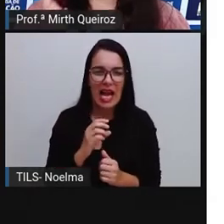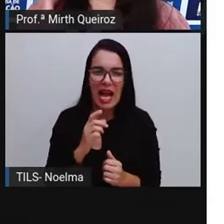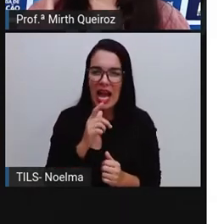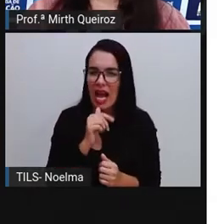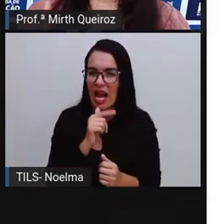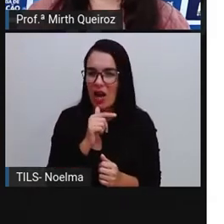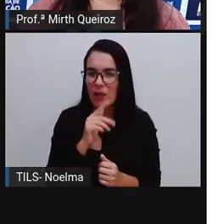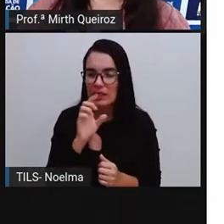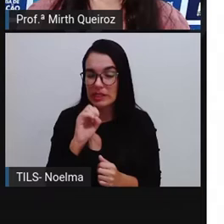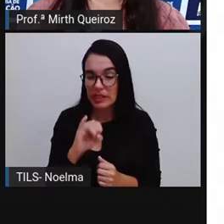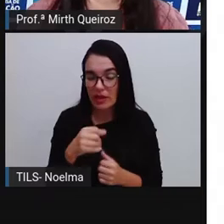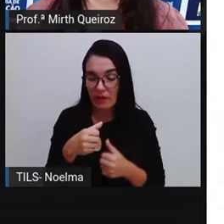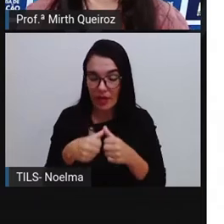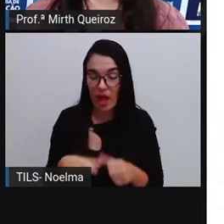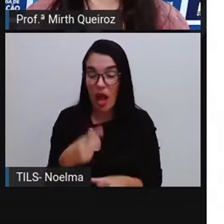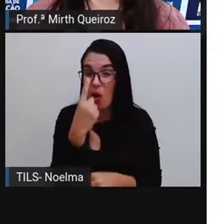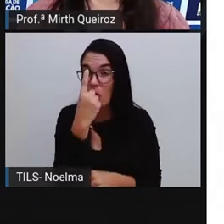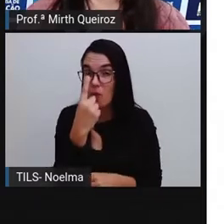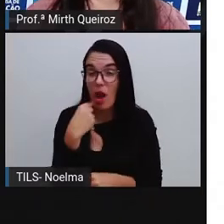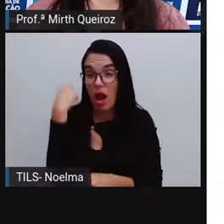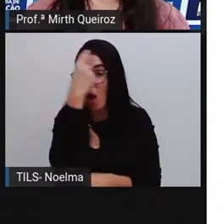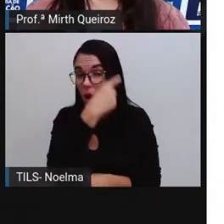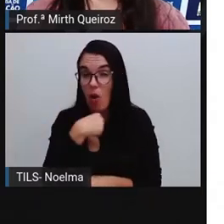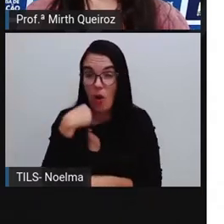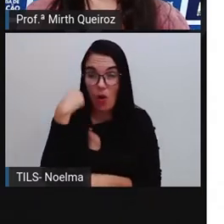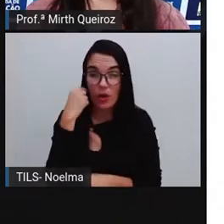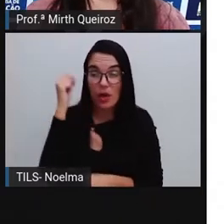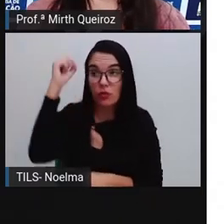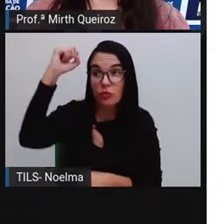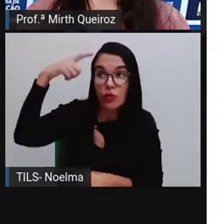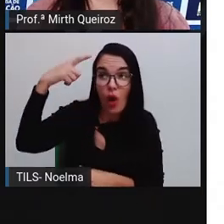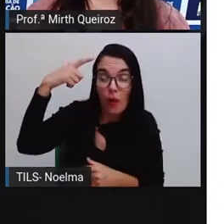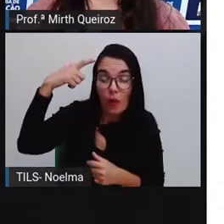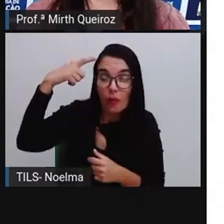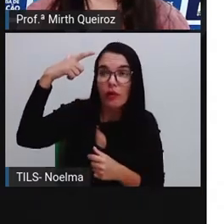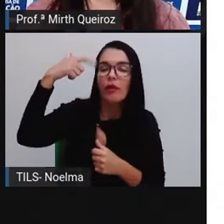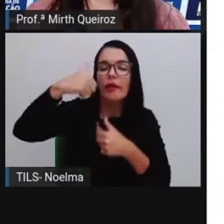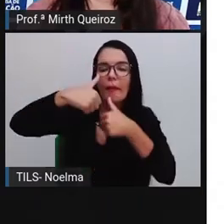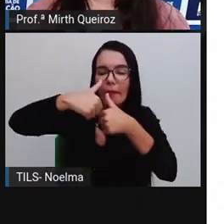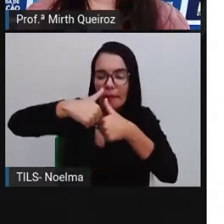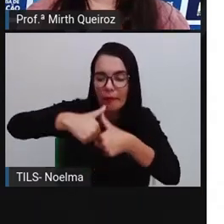hora. Se a gente ficar uma hora no sol, a gente vai perder 1.500